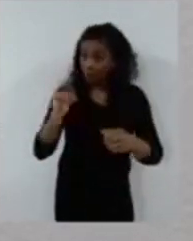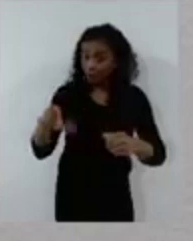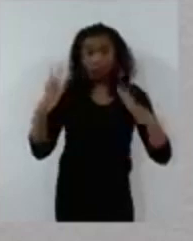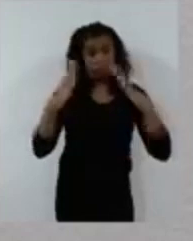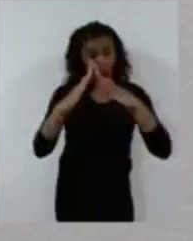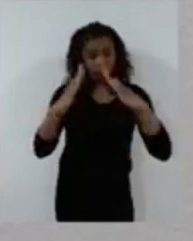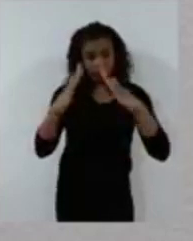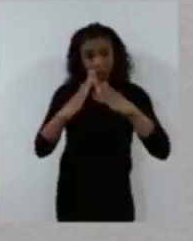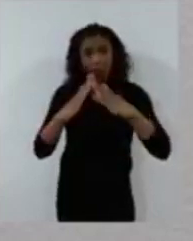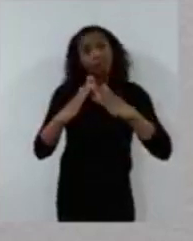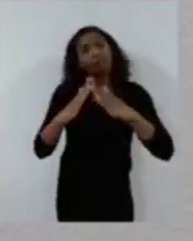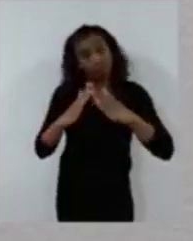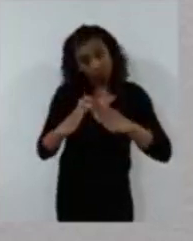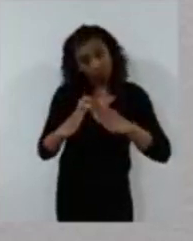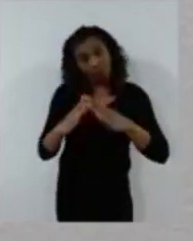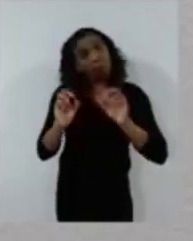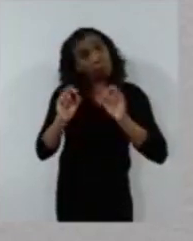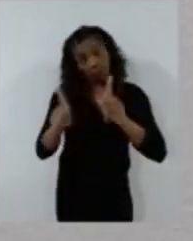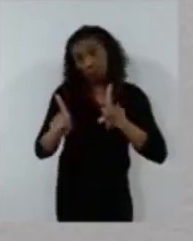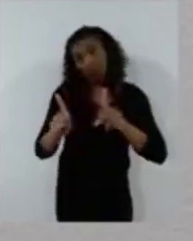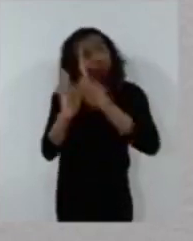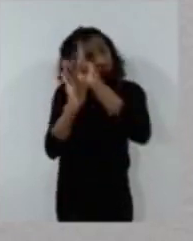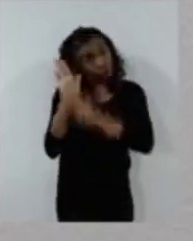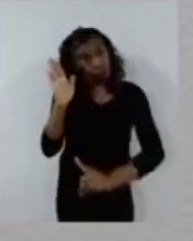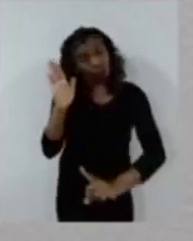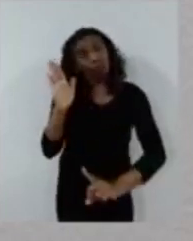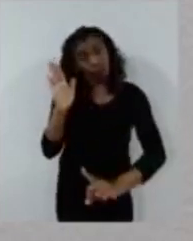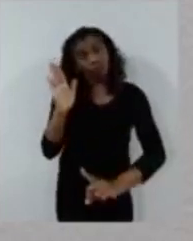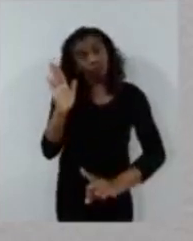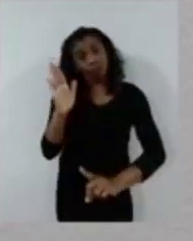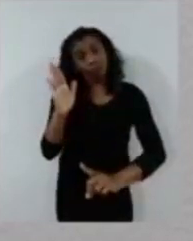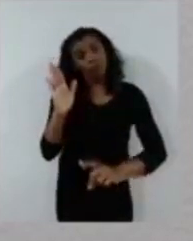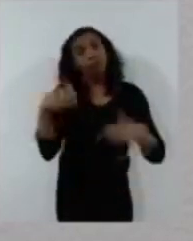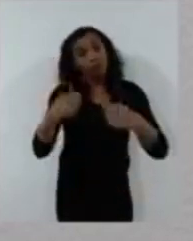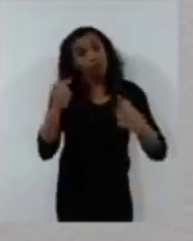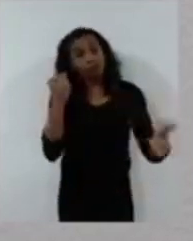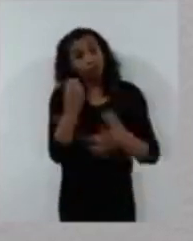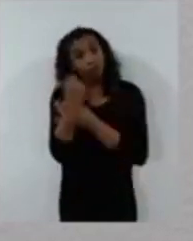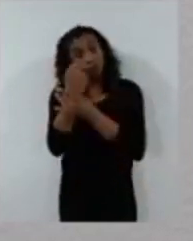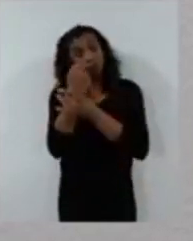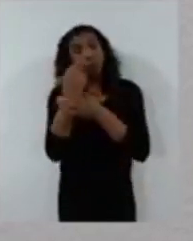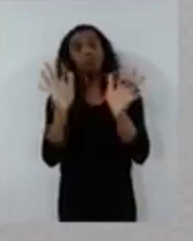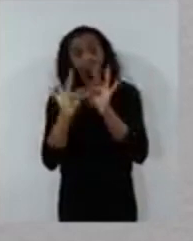tire o direito dele se sustentar e sustentar sua família.